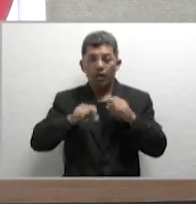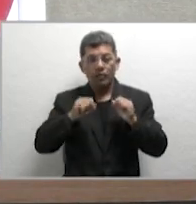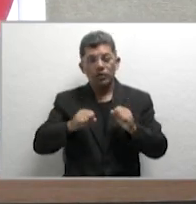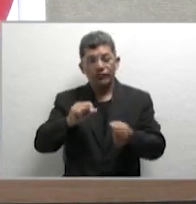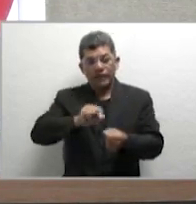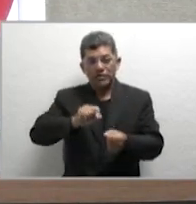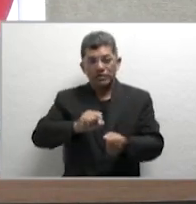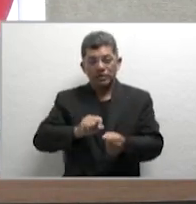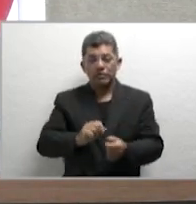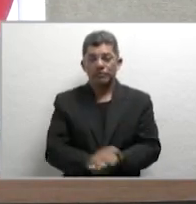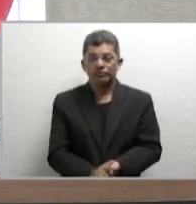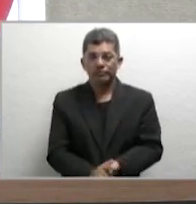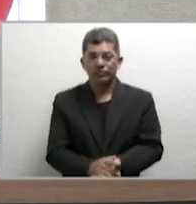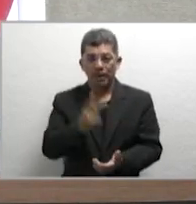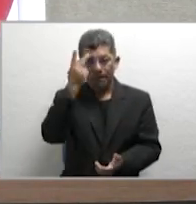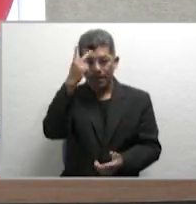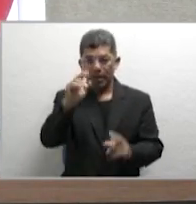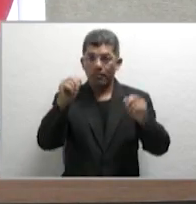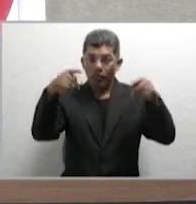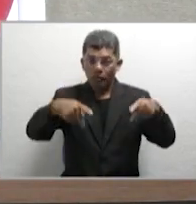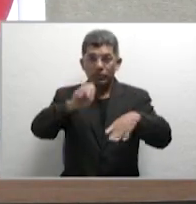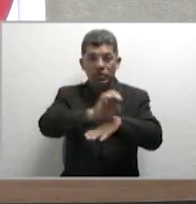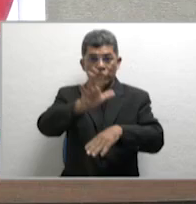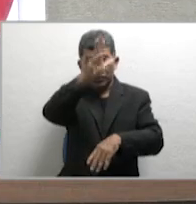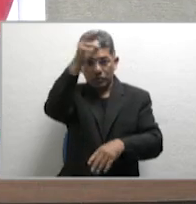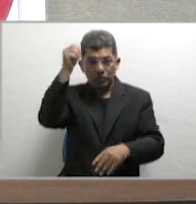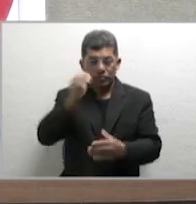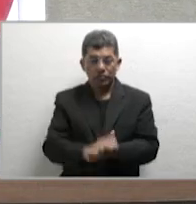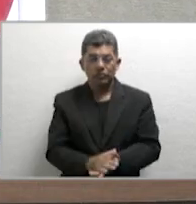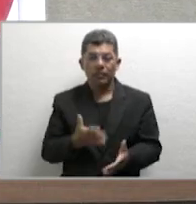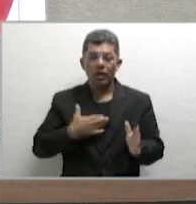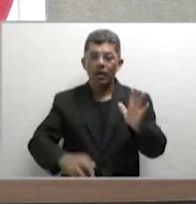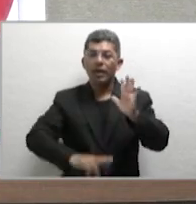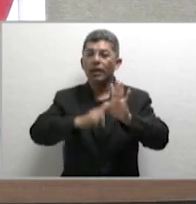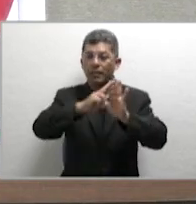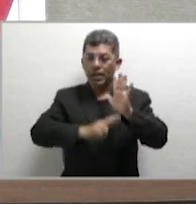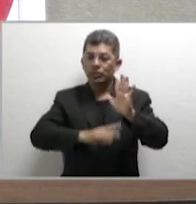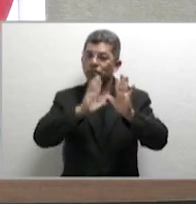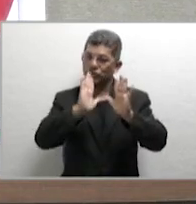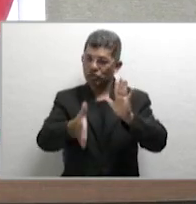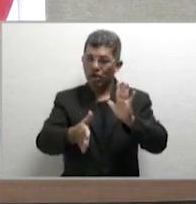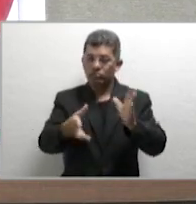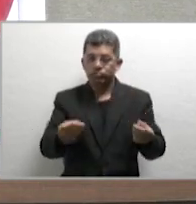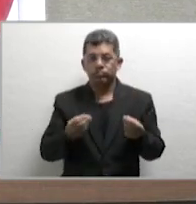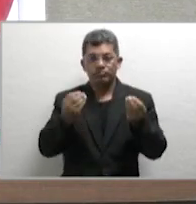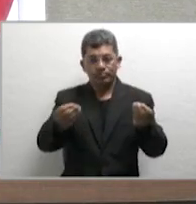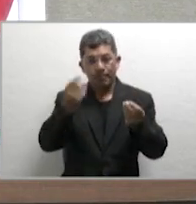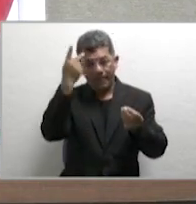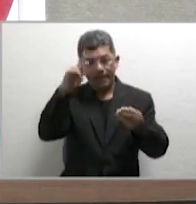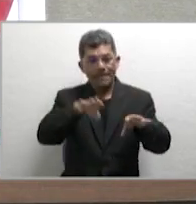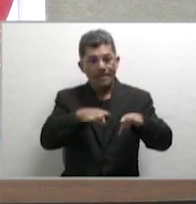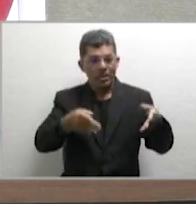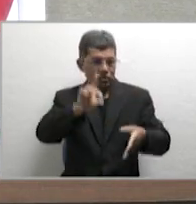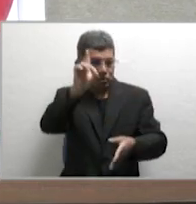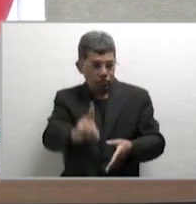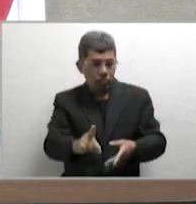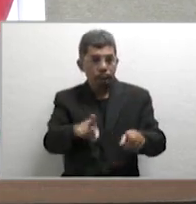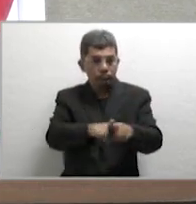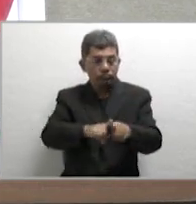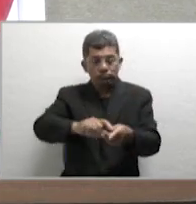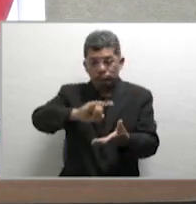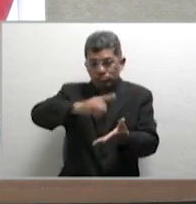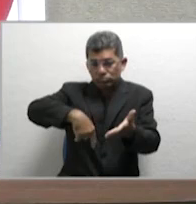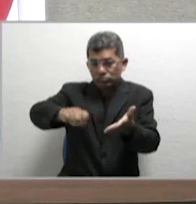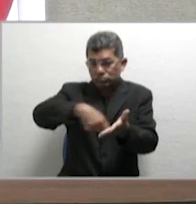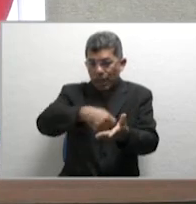que eu devo fazer para a população do Estado. Então, esse requerimento já enviei à mesa diretora, espero que sejam despachados e